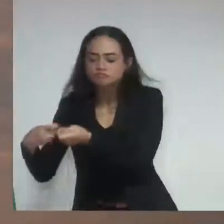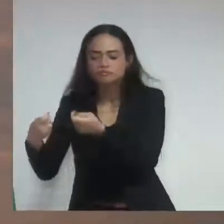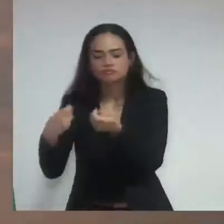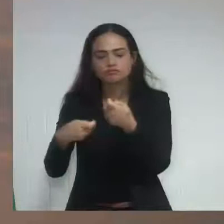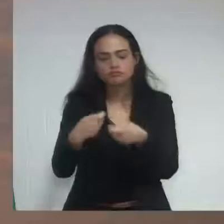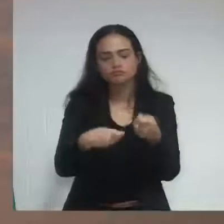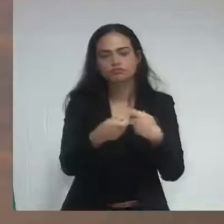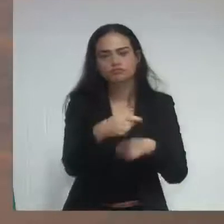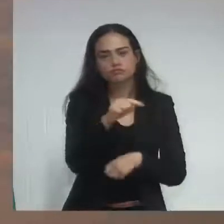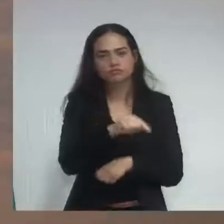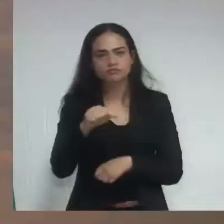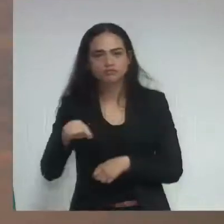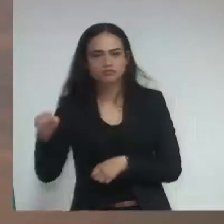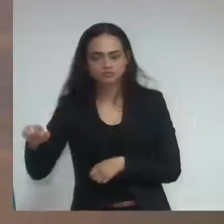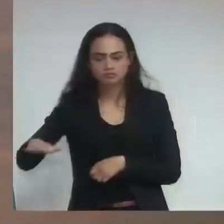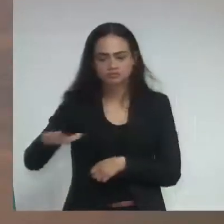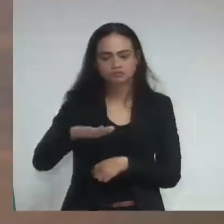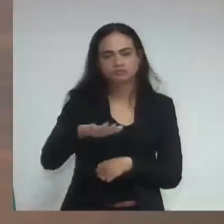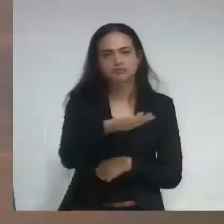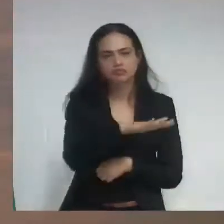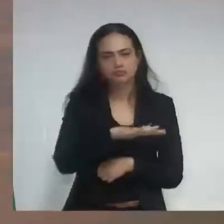grandes departamentos. O que